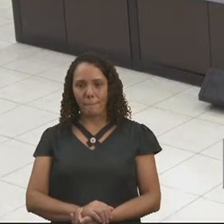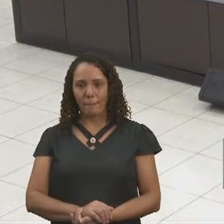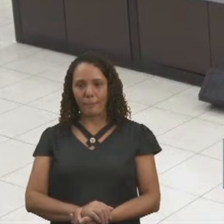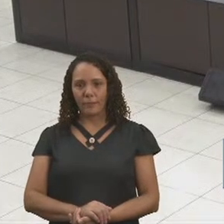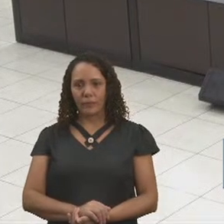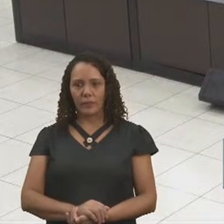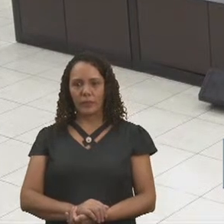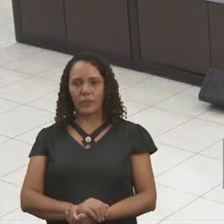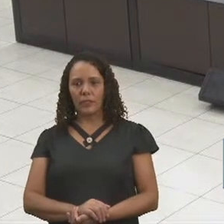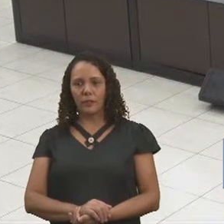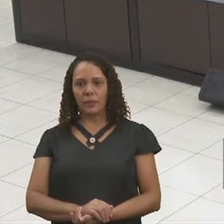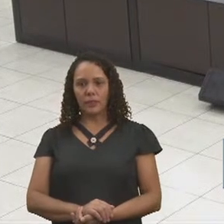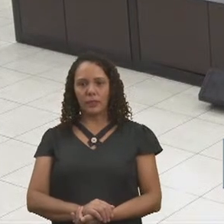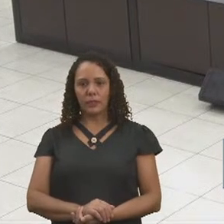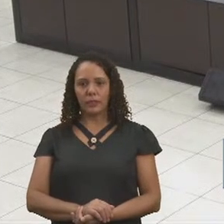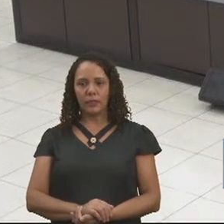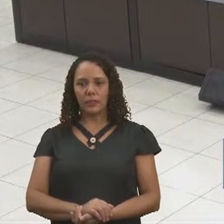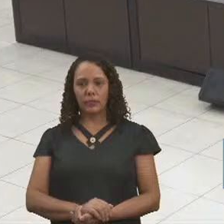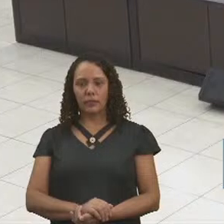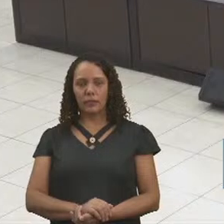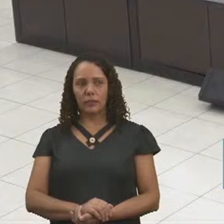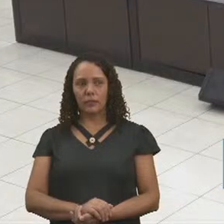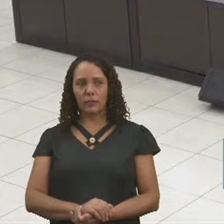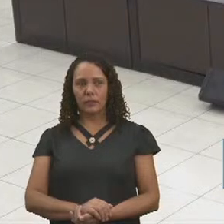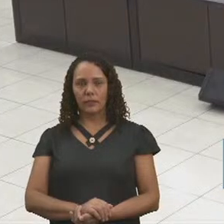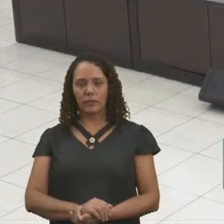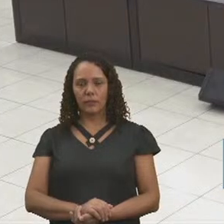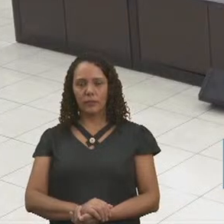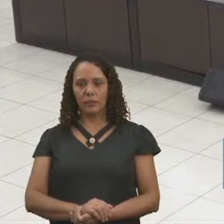Covid. Não, Covid não.